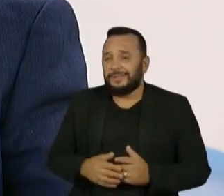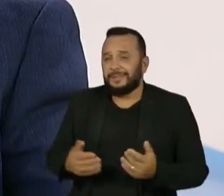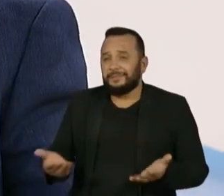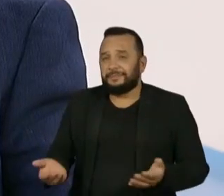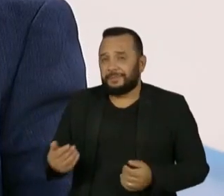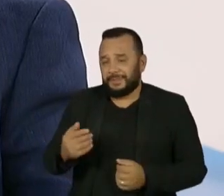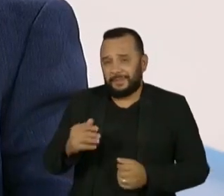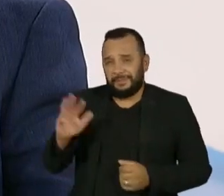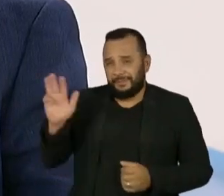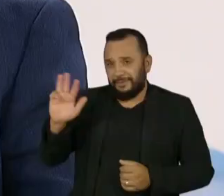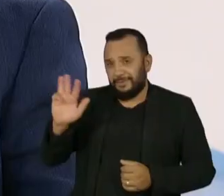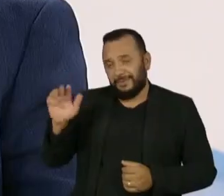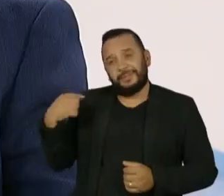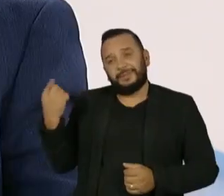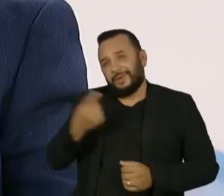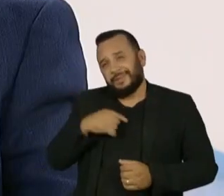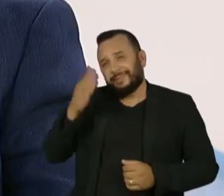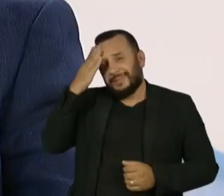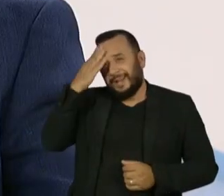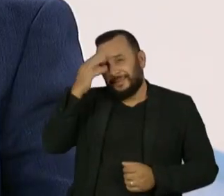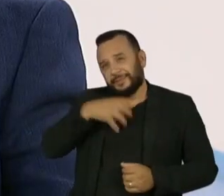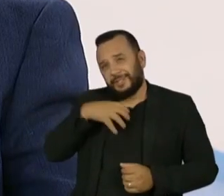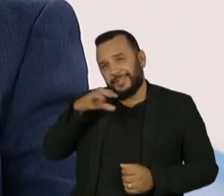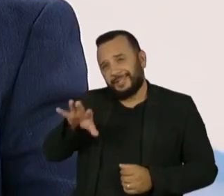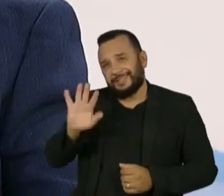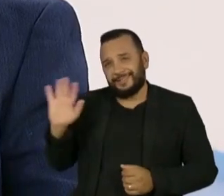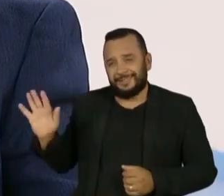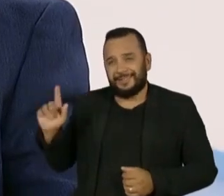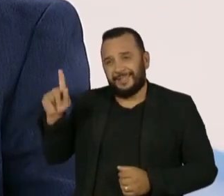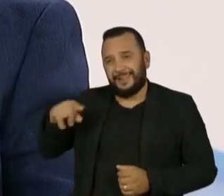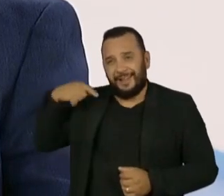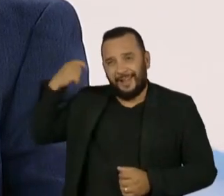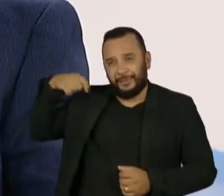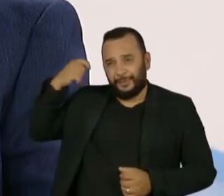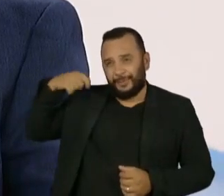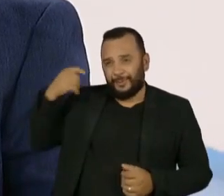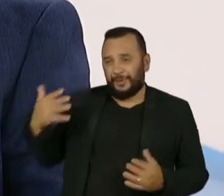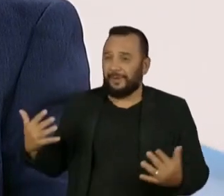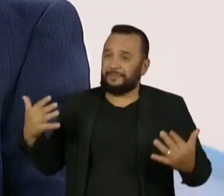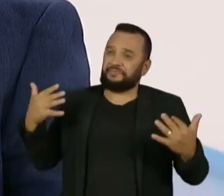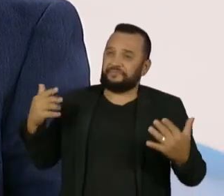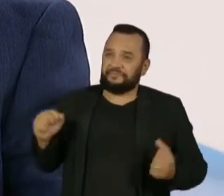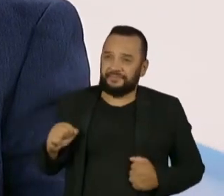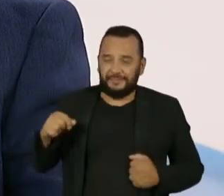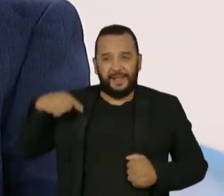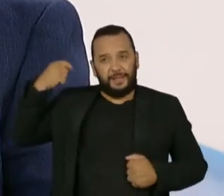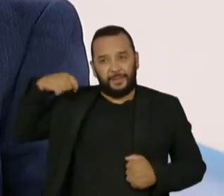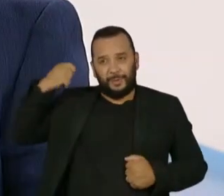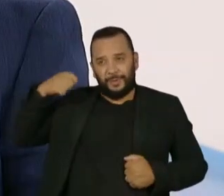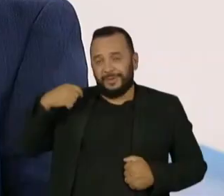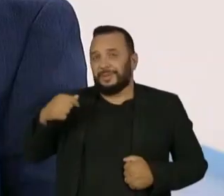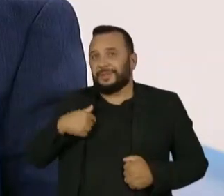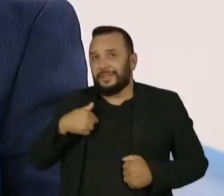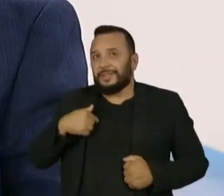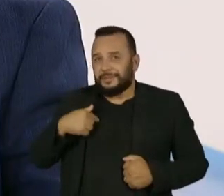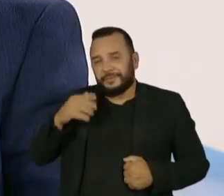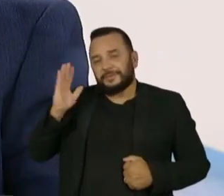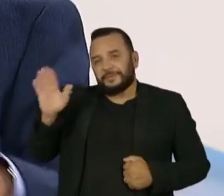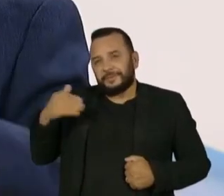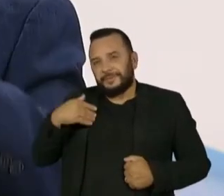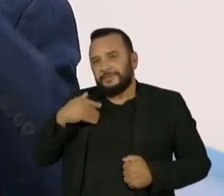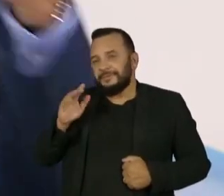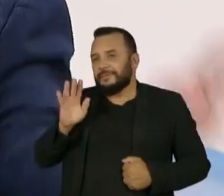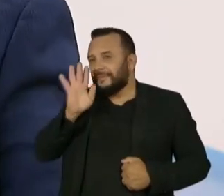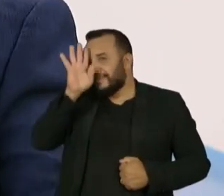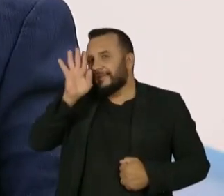Lula se comporta é muito previsível, né? Ele é aquele ator midiático, né? Ao mesmo tempo em que ele lança impropérios de uma